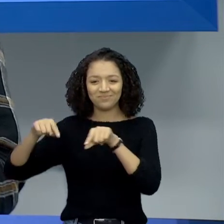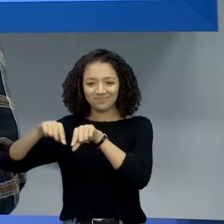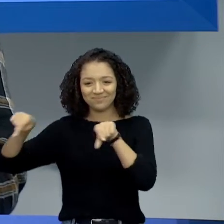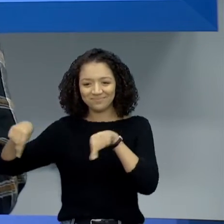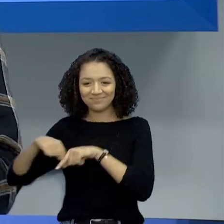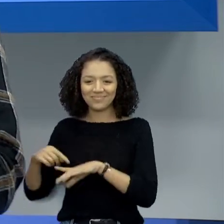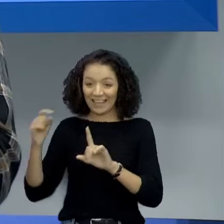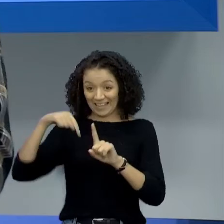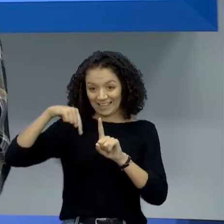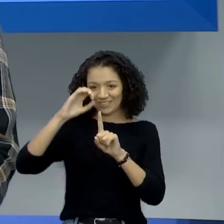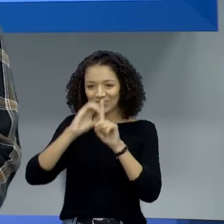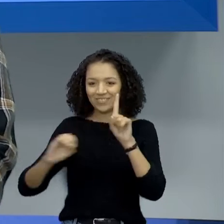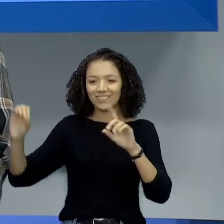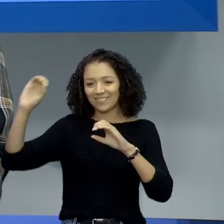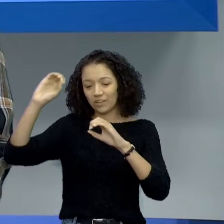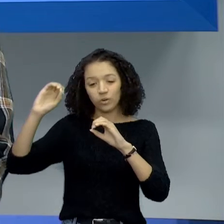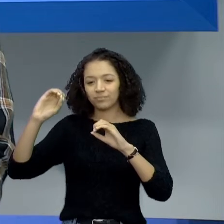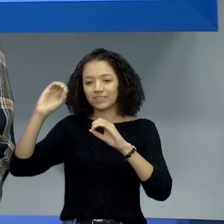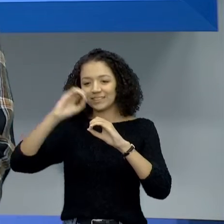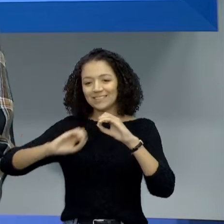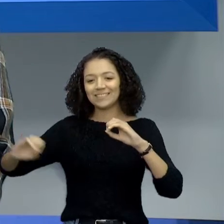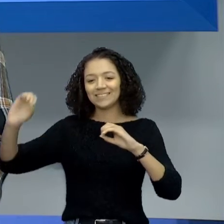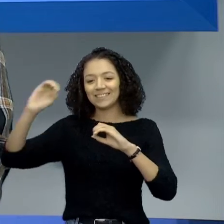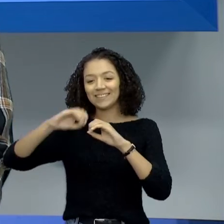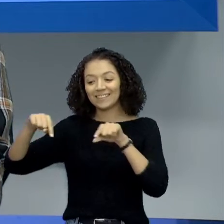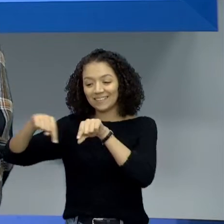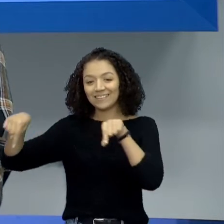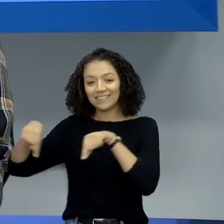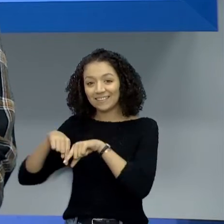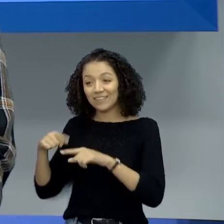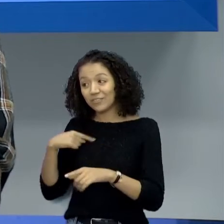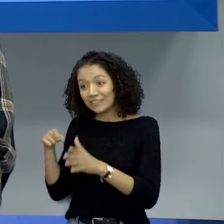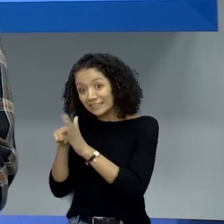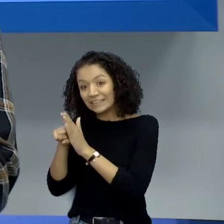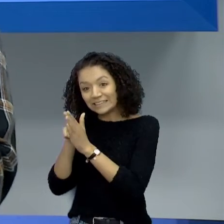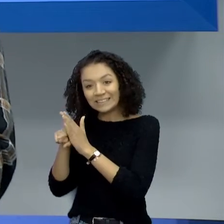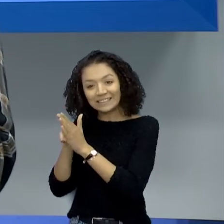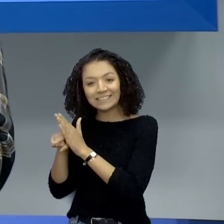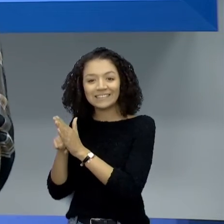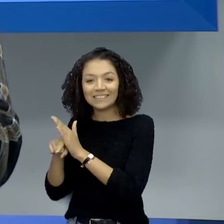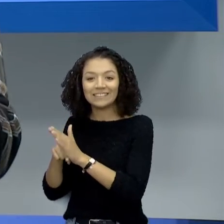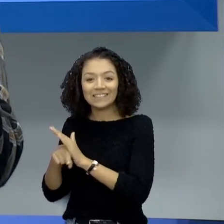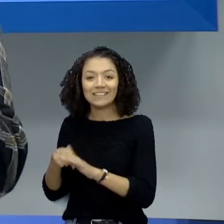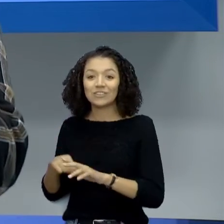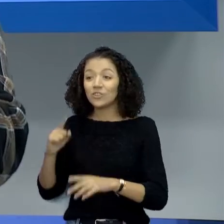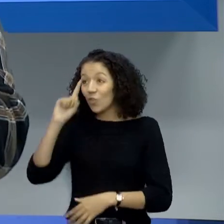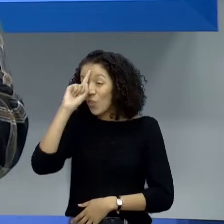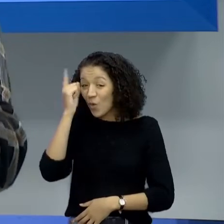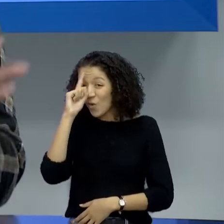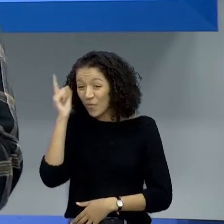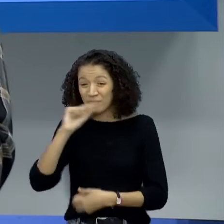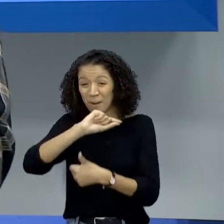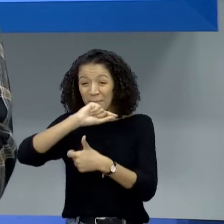Mídias, né, no andamento aí do aprofundamento, então eu já tive que me inteirar e tirar as dúvidas com